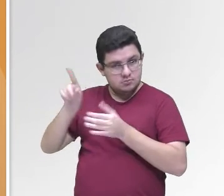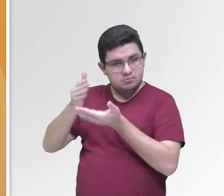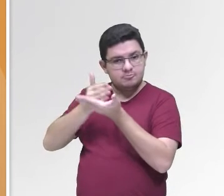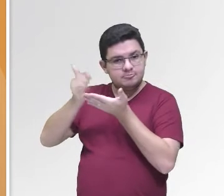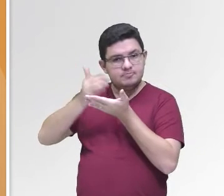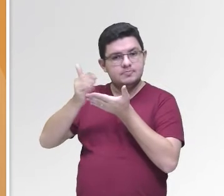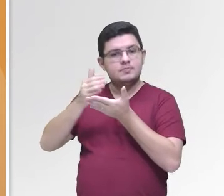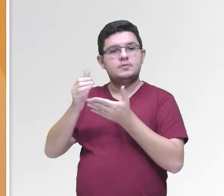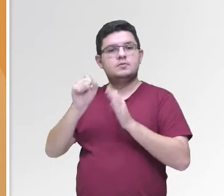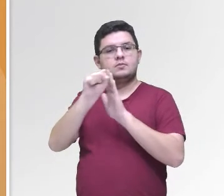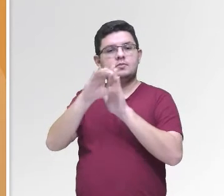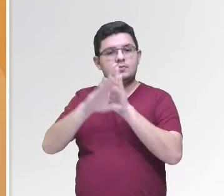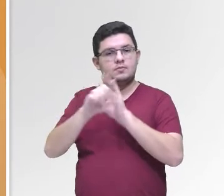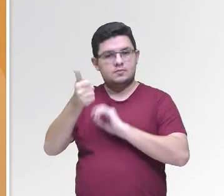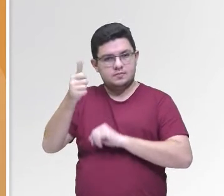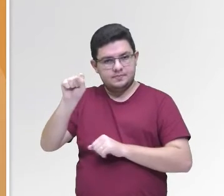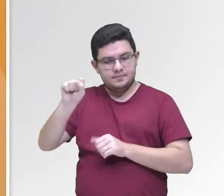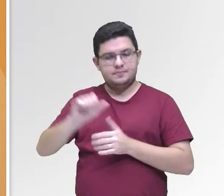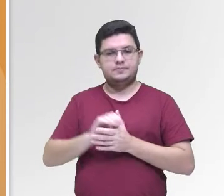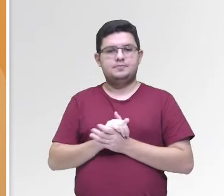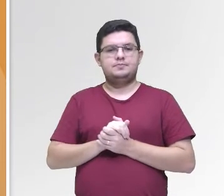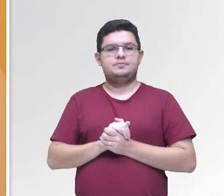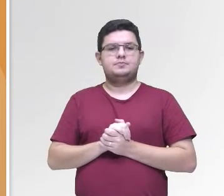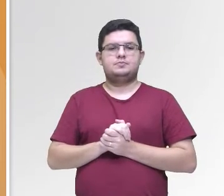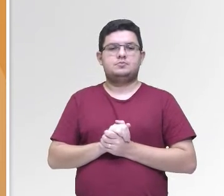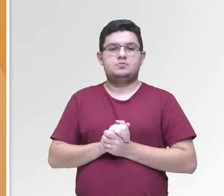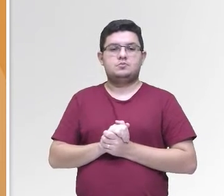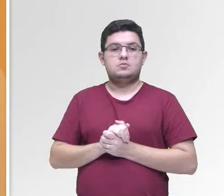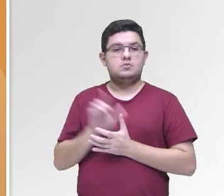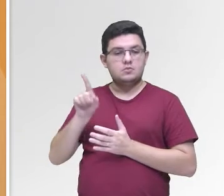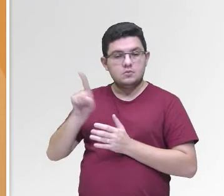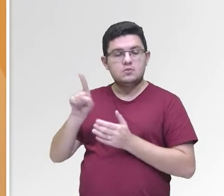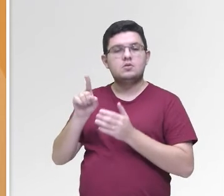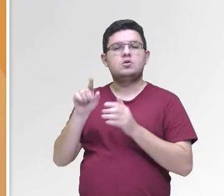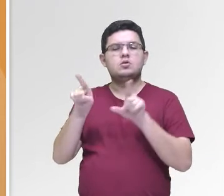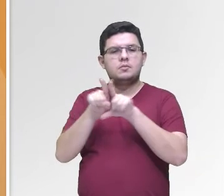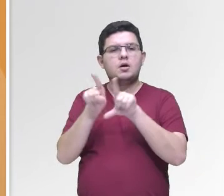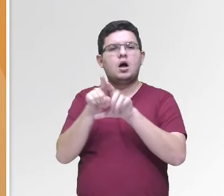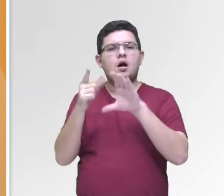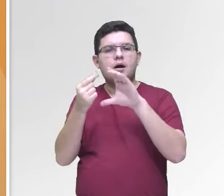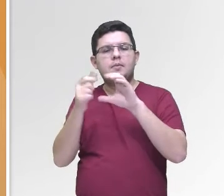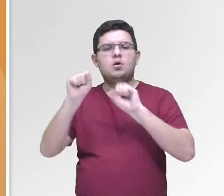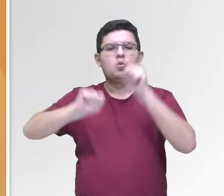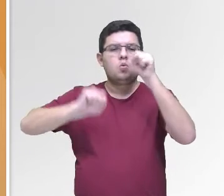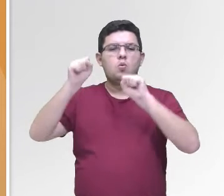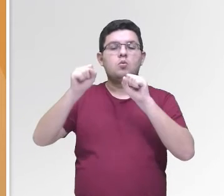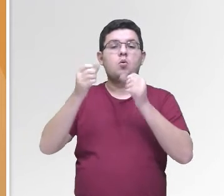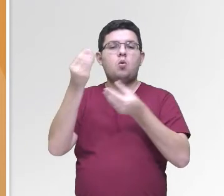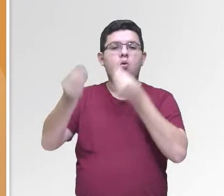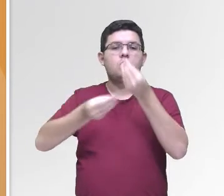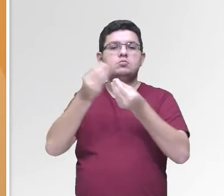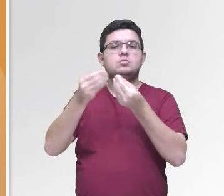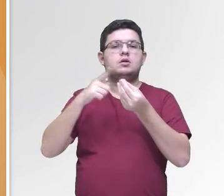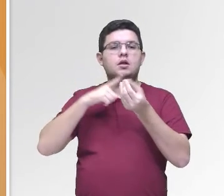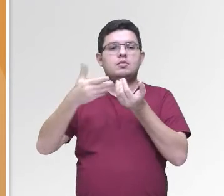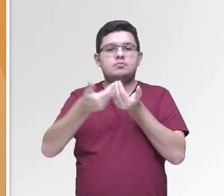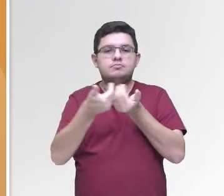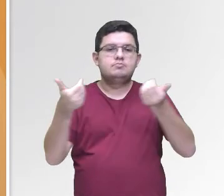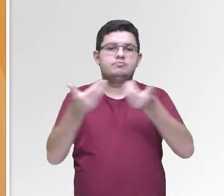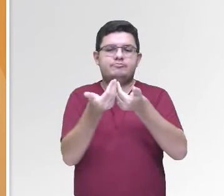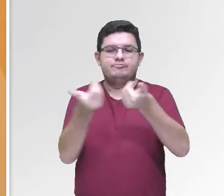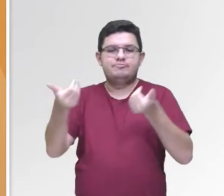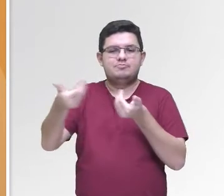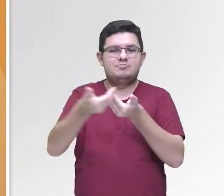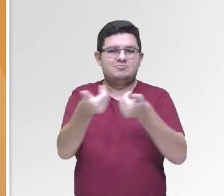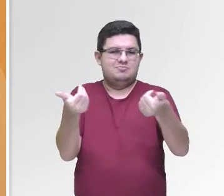esse trabalho. O capitalismo industrial ampliou a divisão social do trabalho. O que é a divisão social do